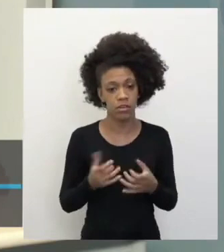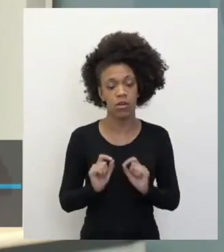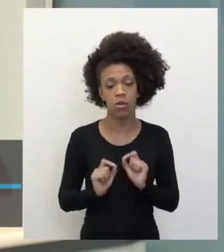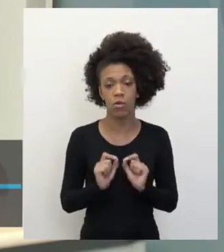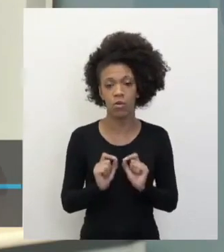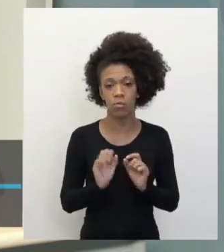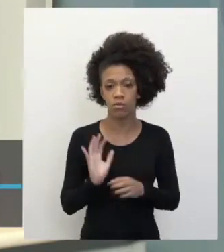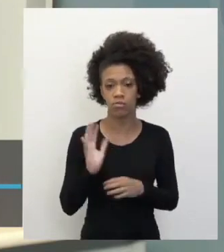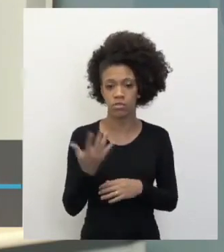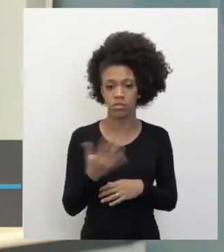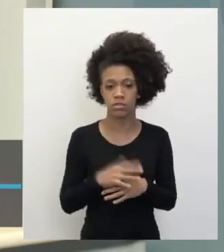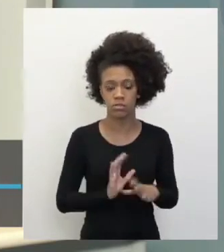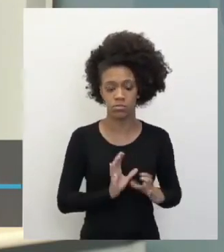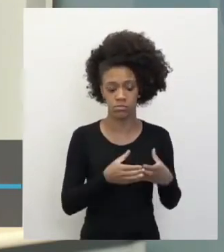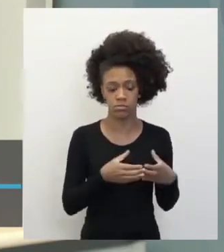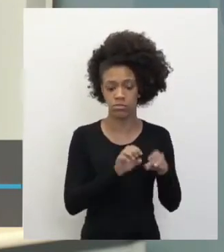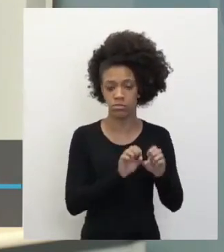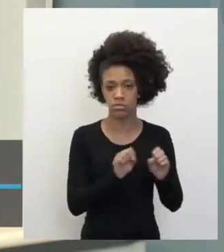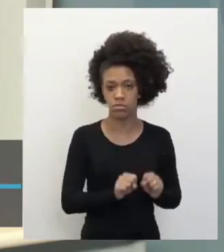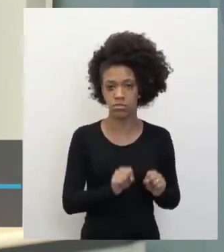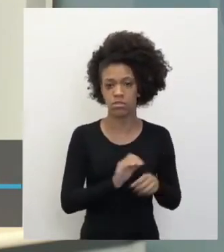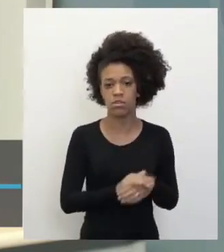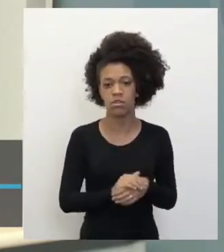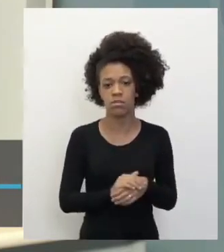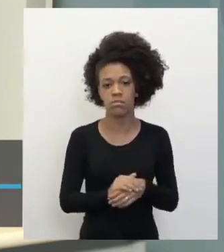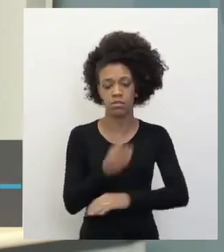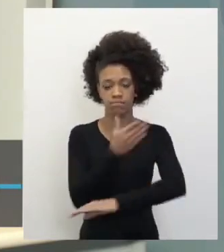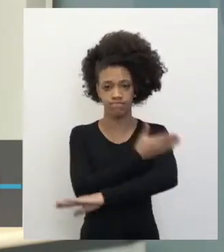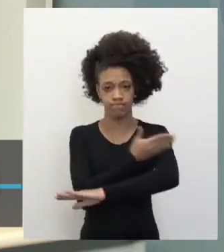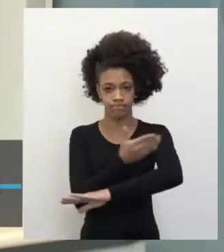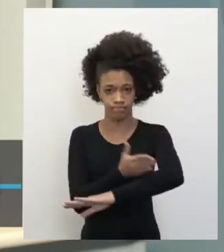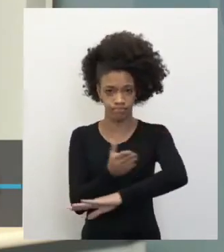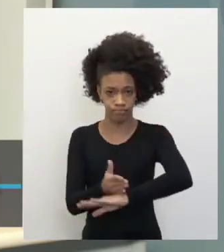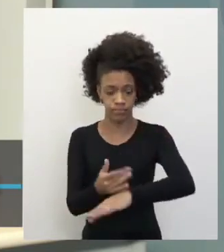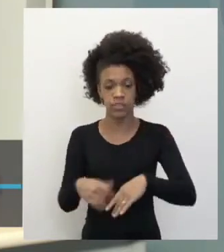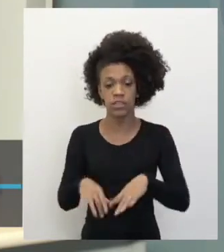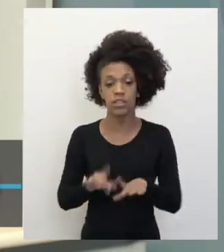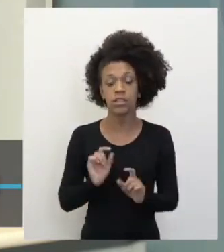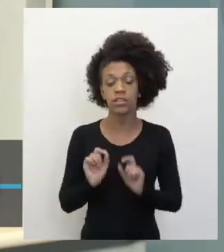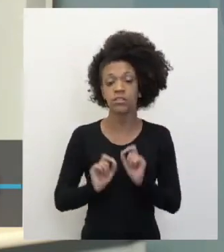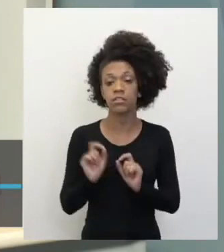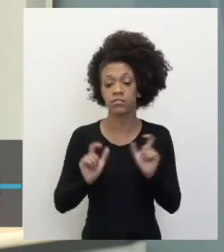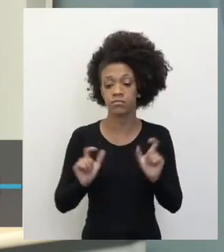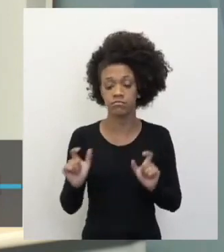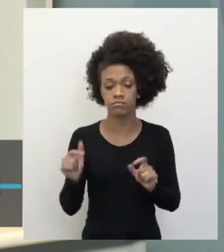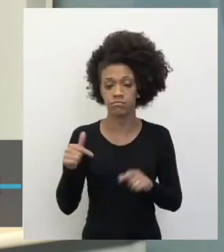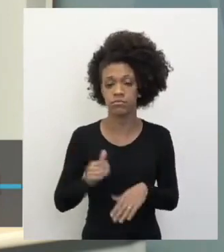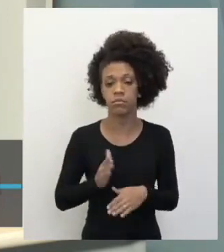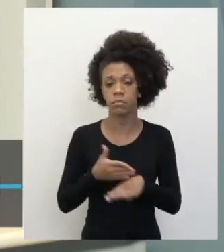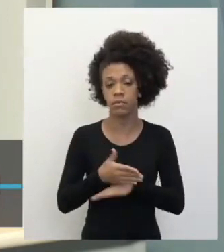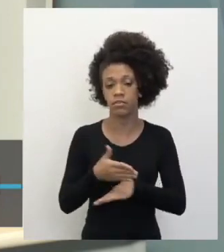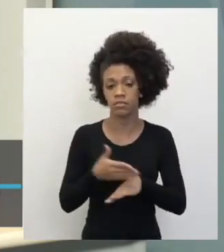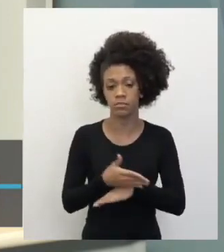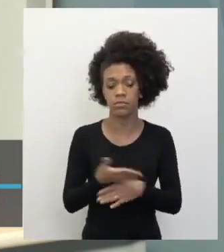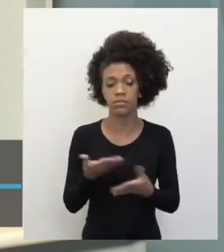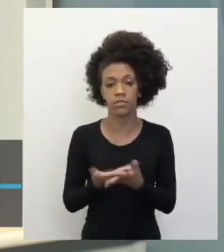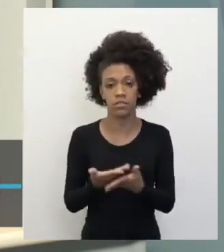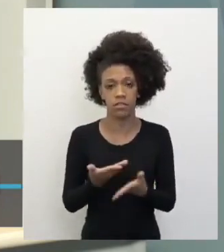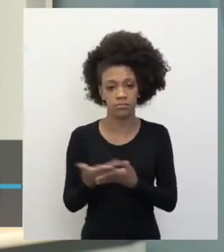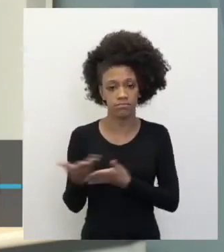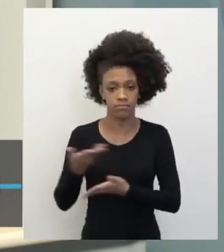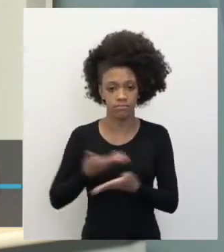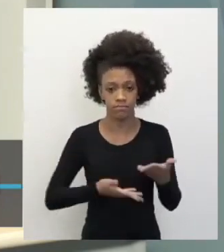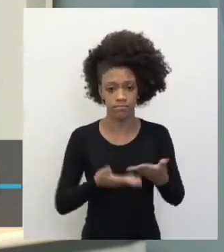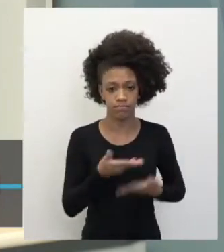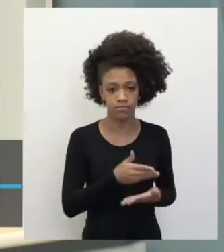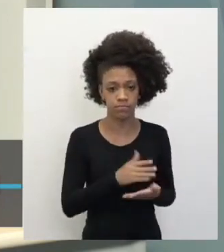estruturação desse sistema, a Alta Idade Média, e quem vai estar conosco aqui participando da nossa aula e interagindo junto